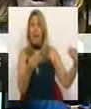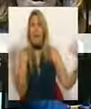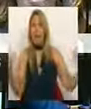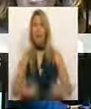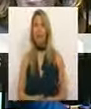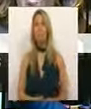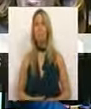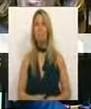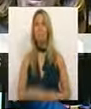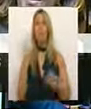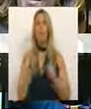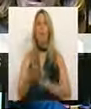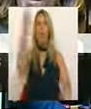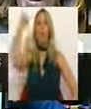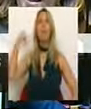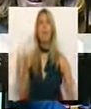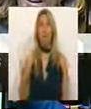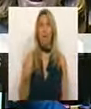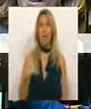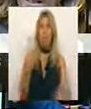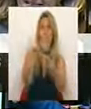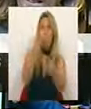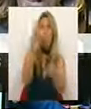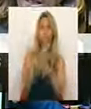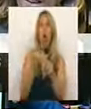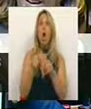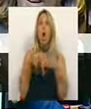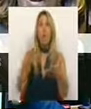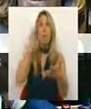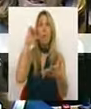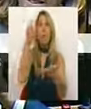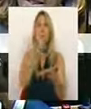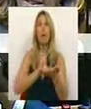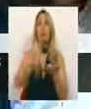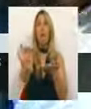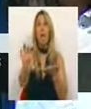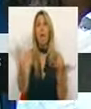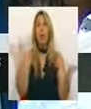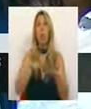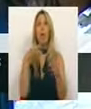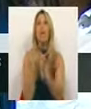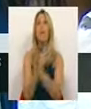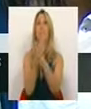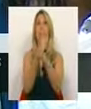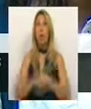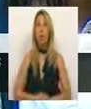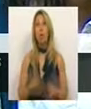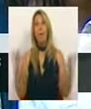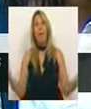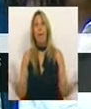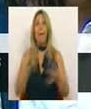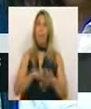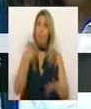senhora deputada, se faz favor. O ano passado. E ainda hoje não chegou dinheiro para o financiamento dos incêndios. É por isso que o